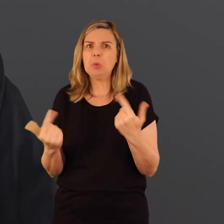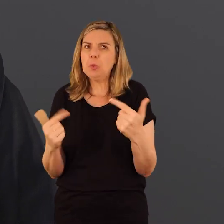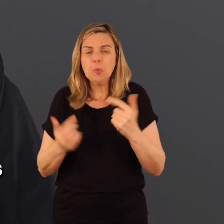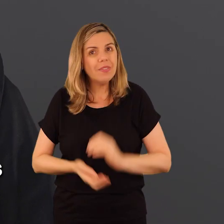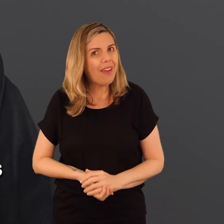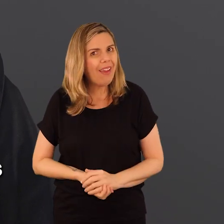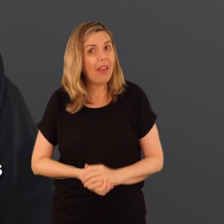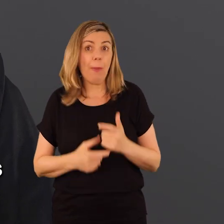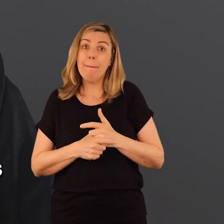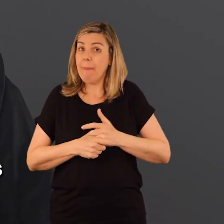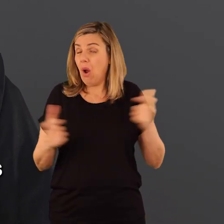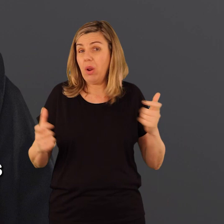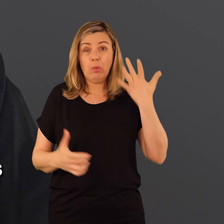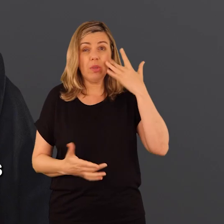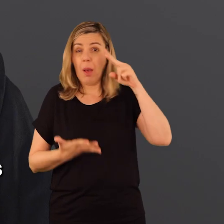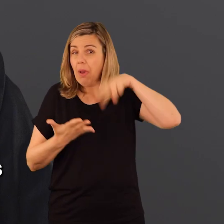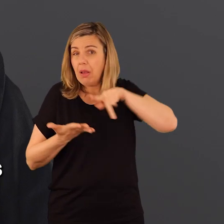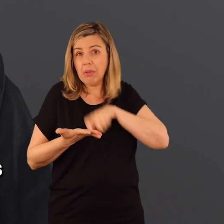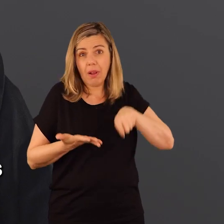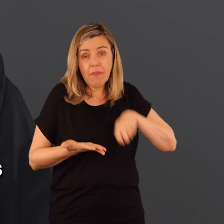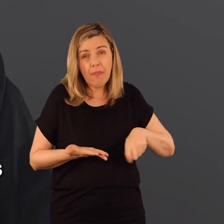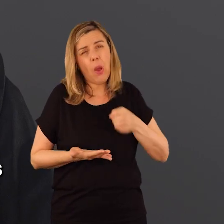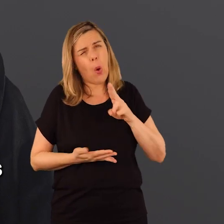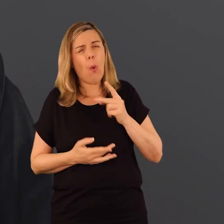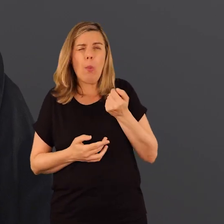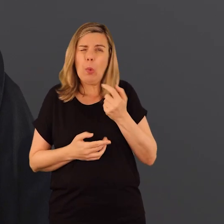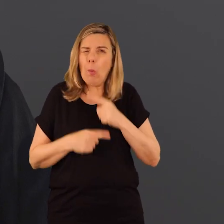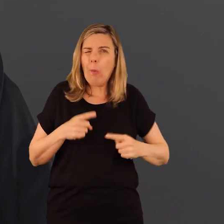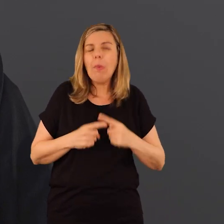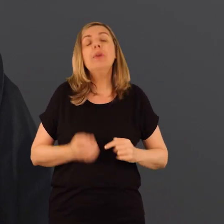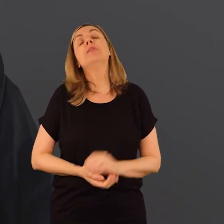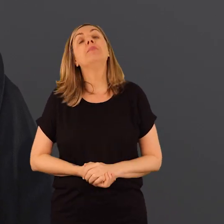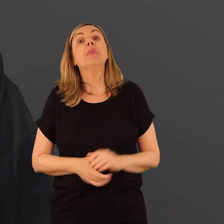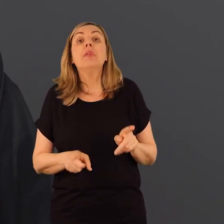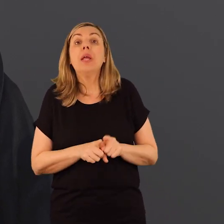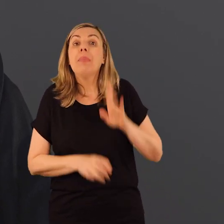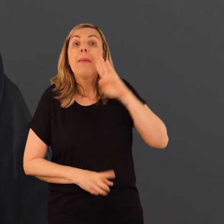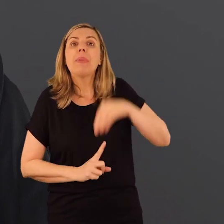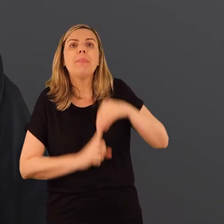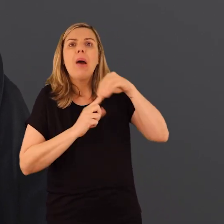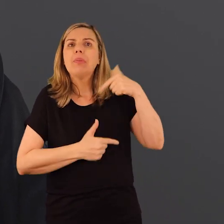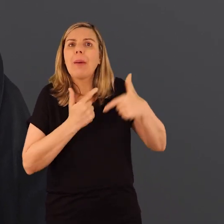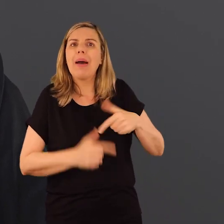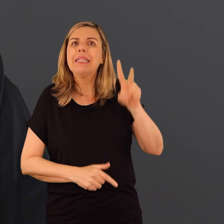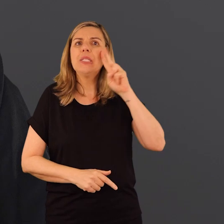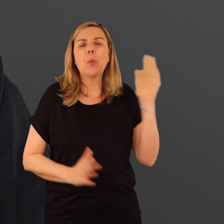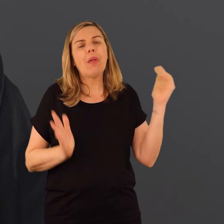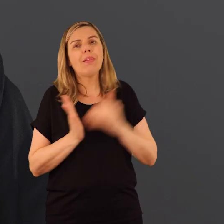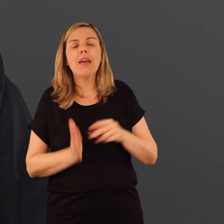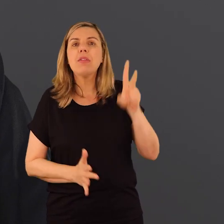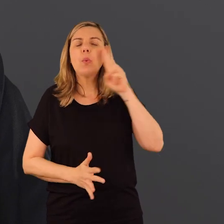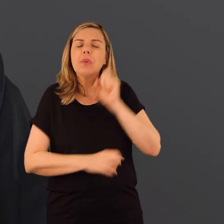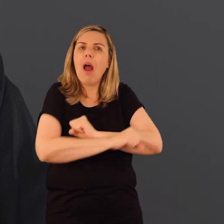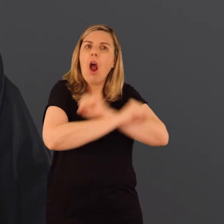tiveram, na sua maioria das vezes são analfabetos ou semi-analfabetos e principalmente trabalham de segunda a segunda, da hora